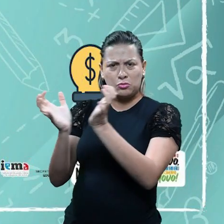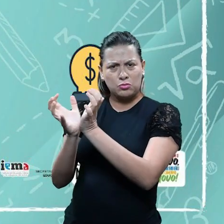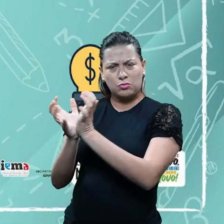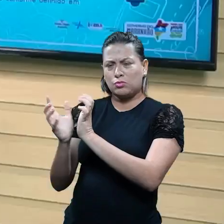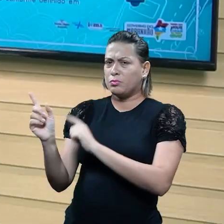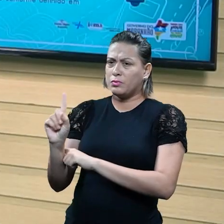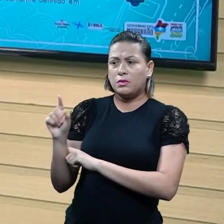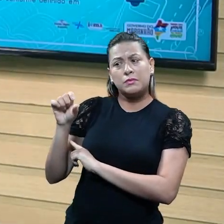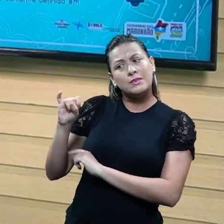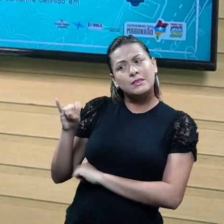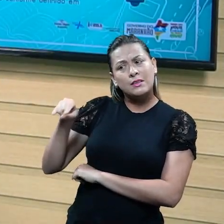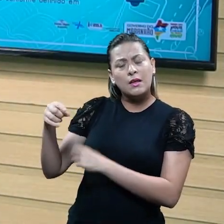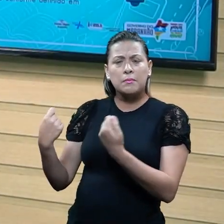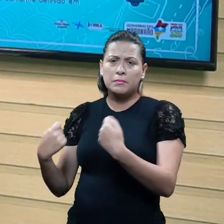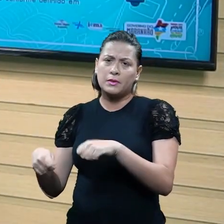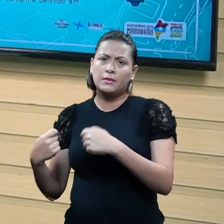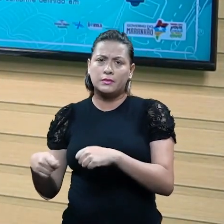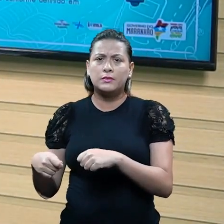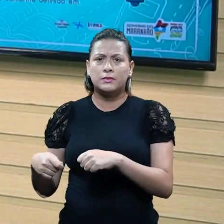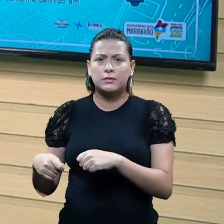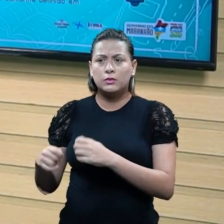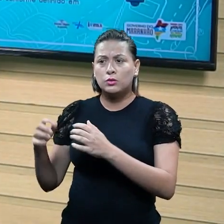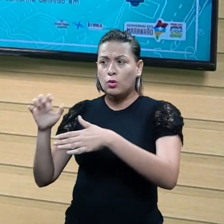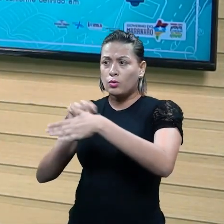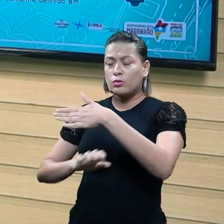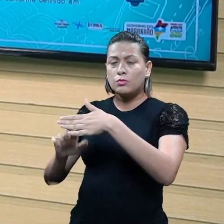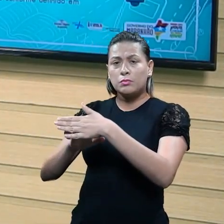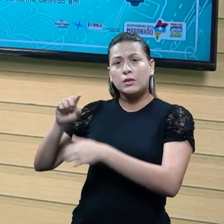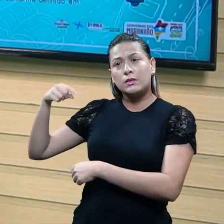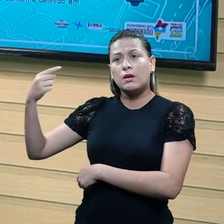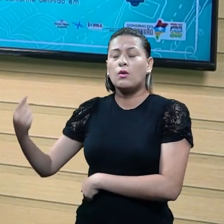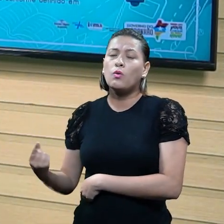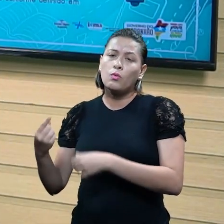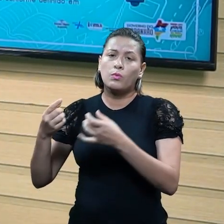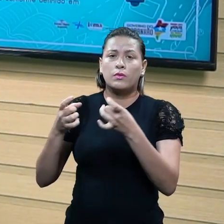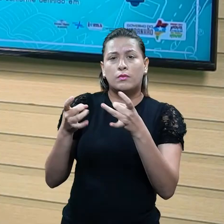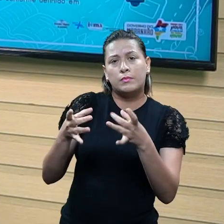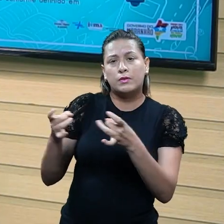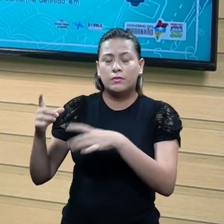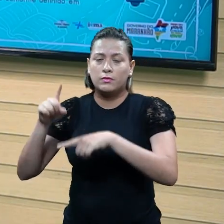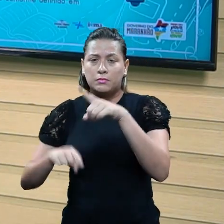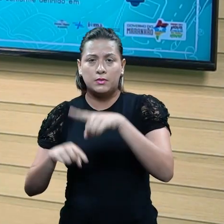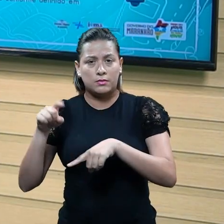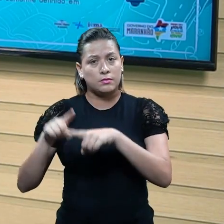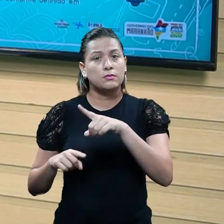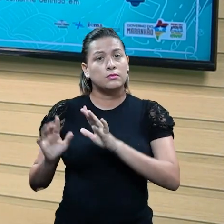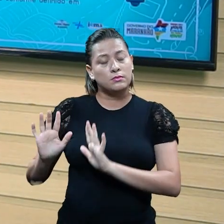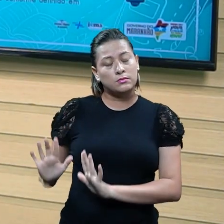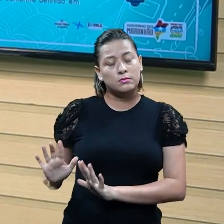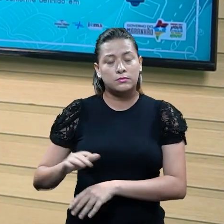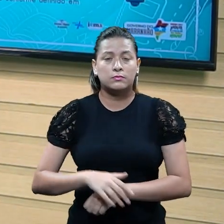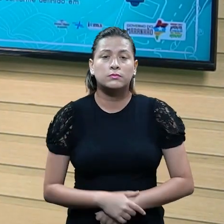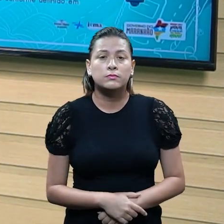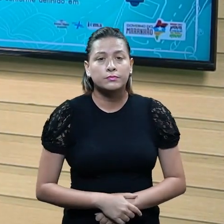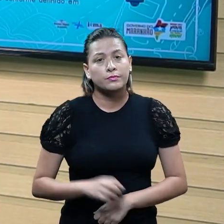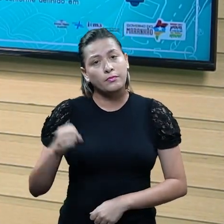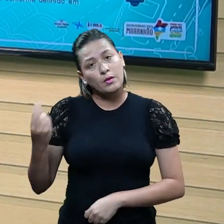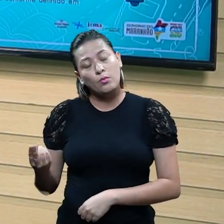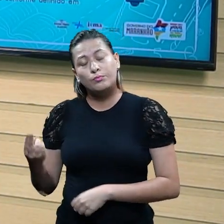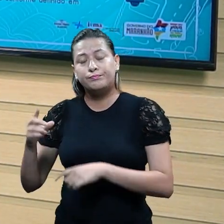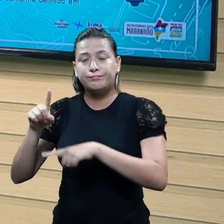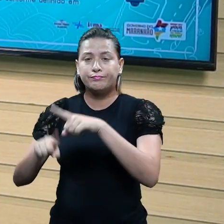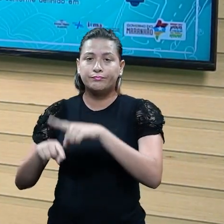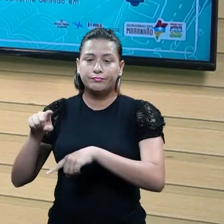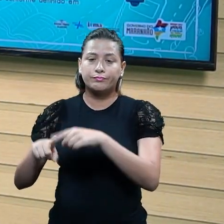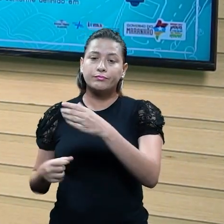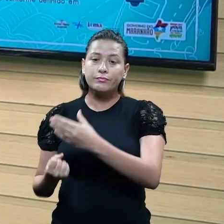precisou de terceiros para executar um serviço para vender um determinado produto, ou uma determinada matéria-prima. Então isso seria